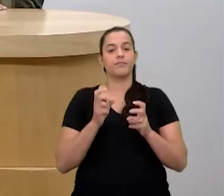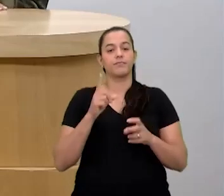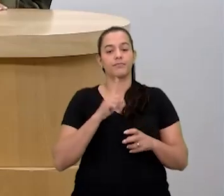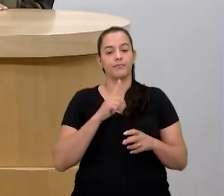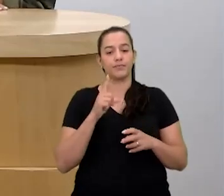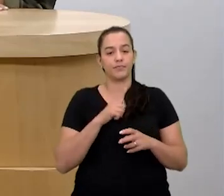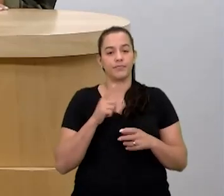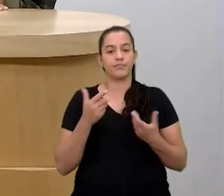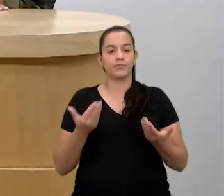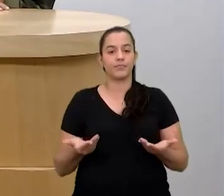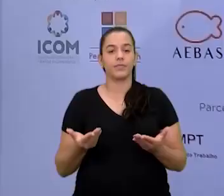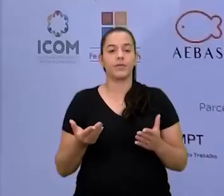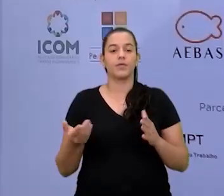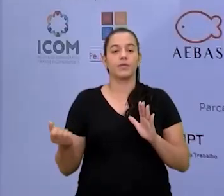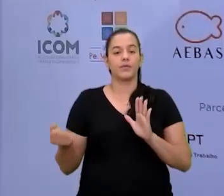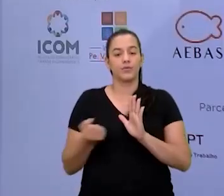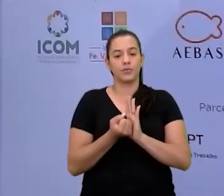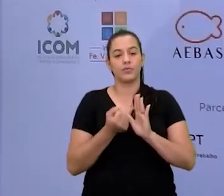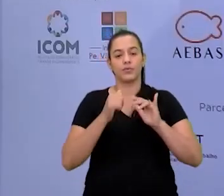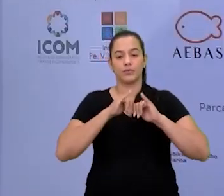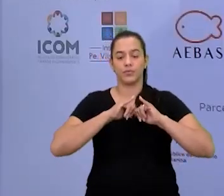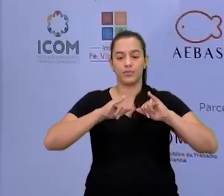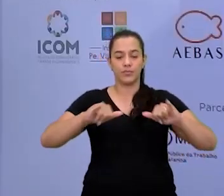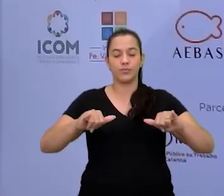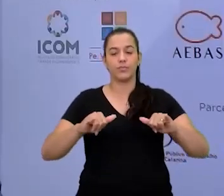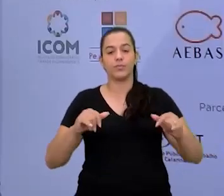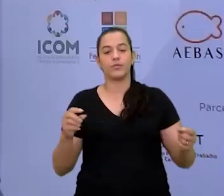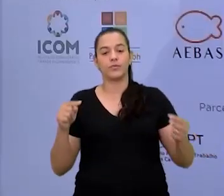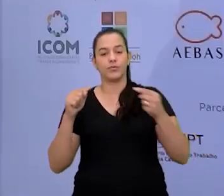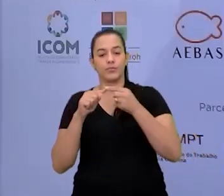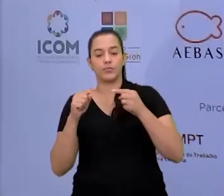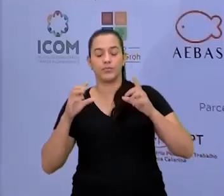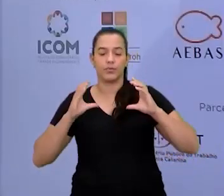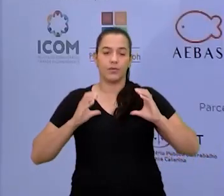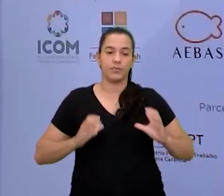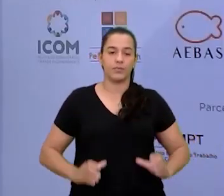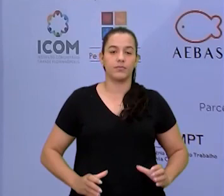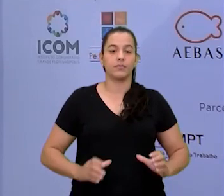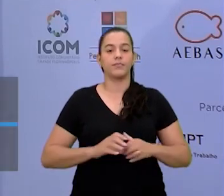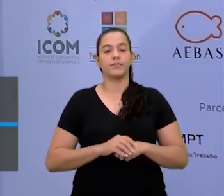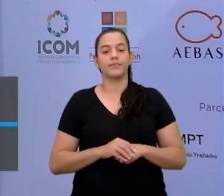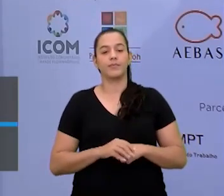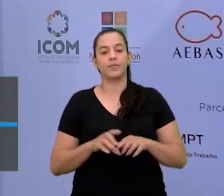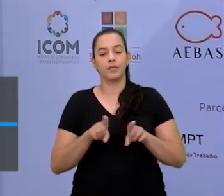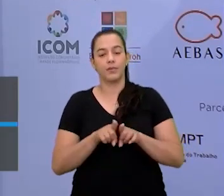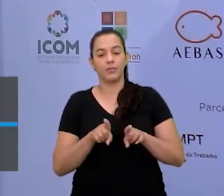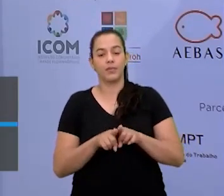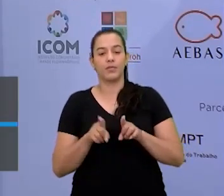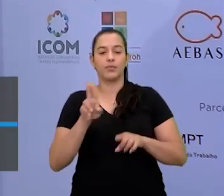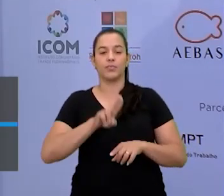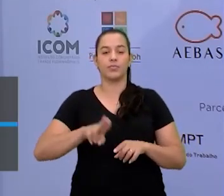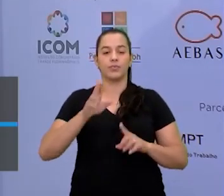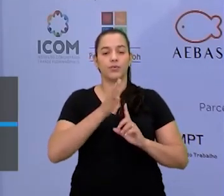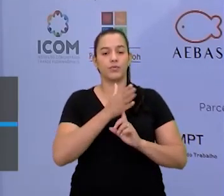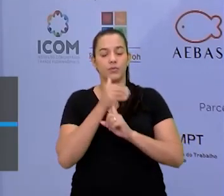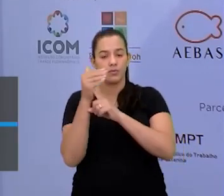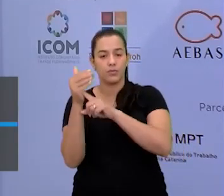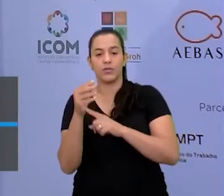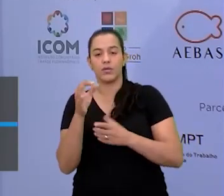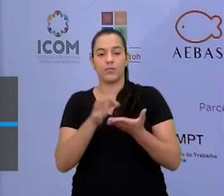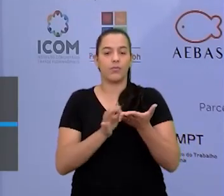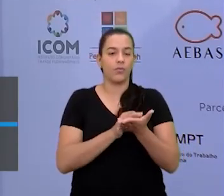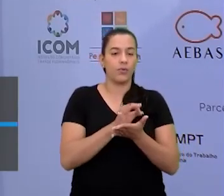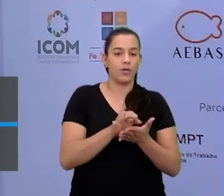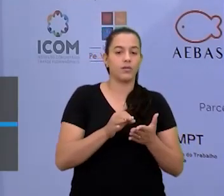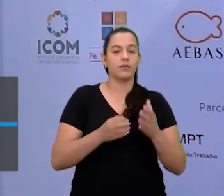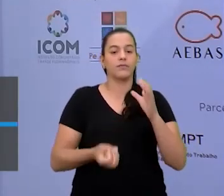um compromisso aí da notícia com a cidadania, com a tecnologia, né? A moeda local sendo utilizada, uma